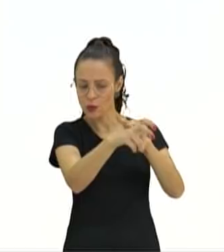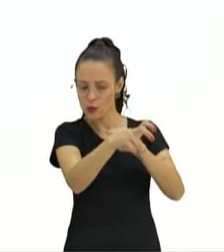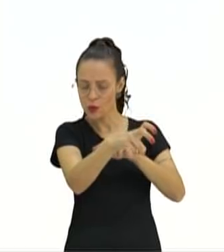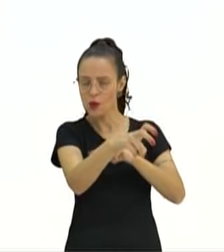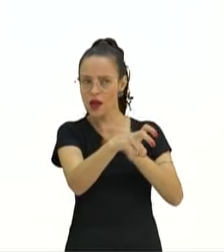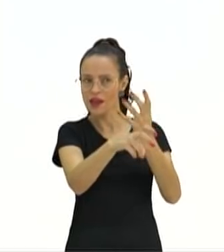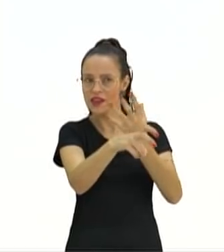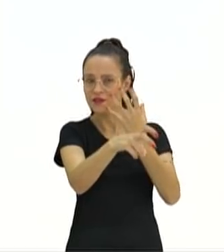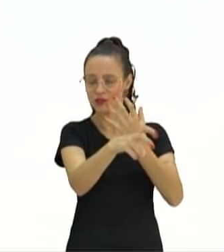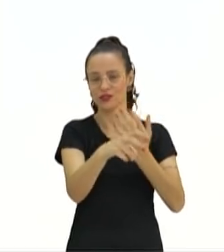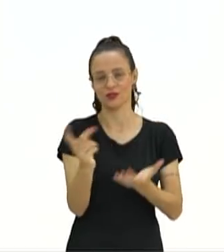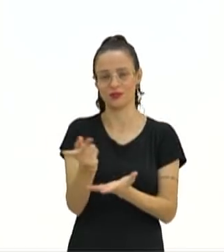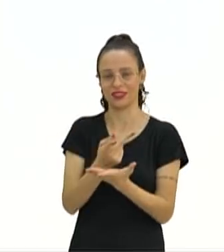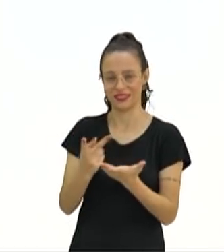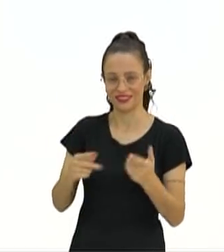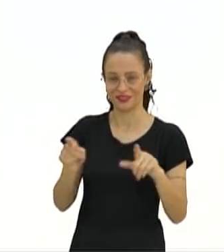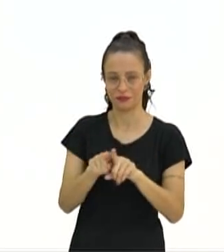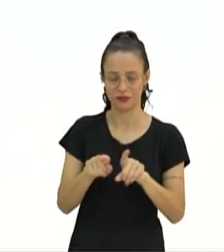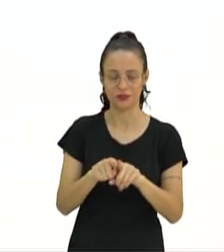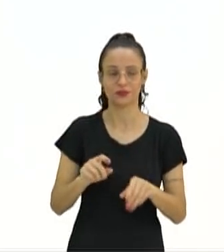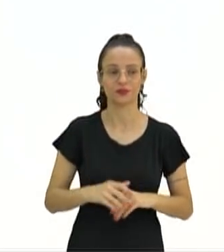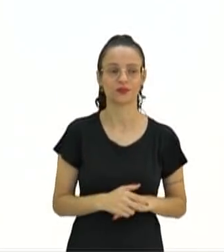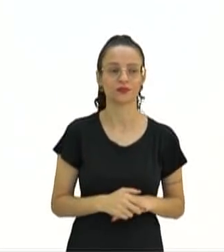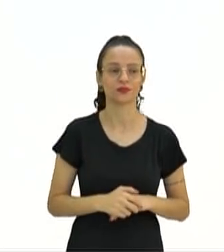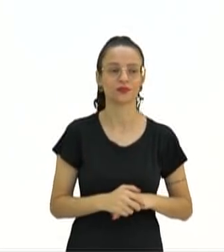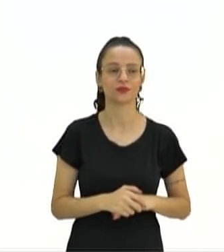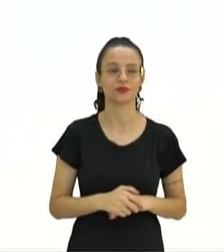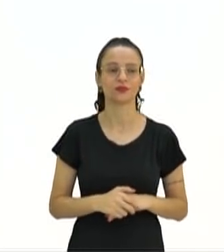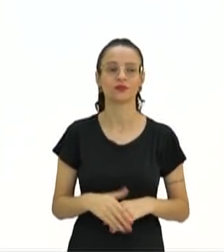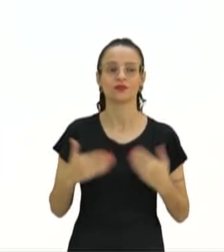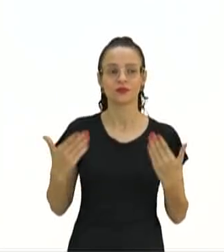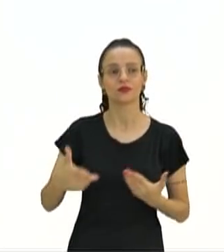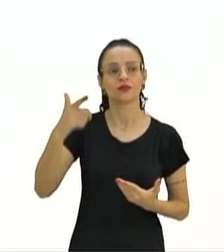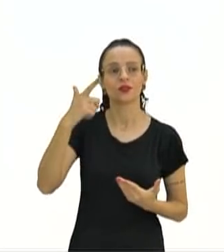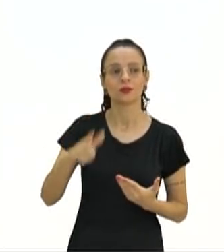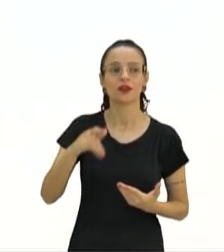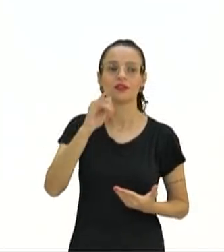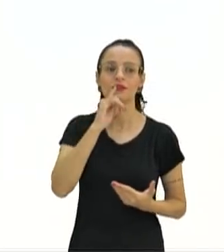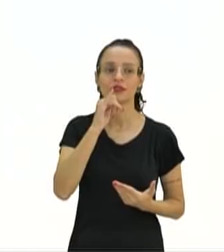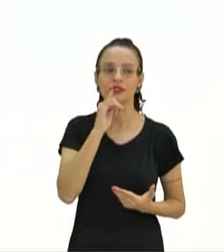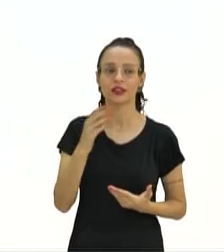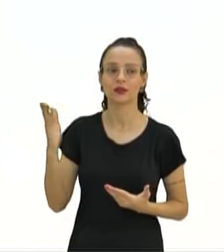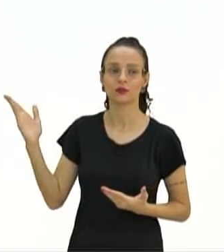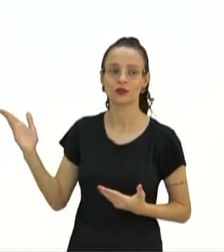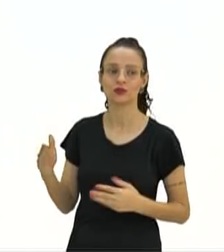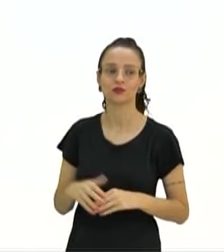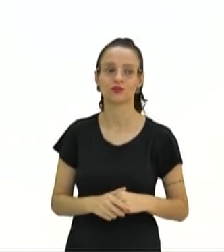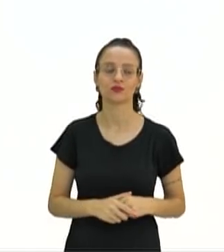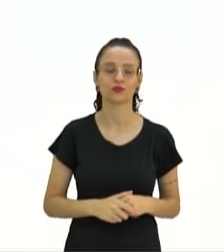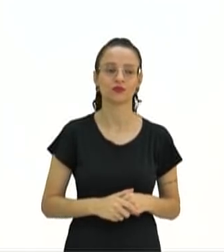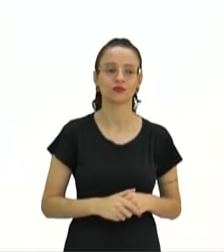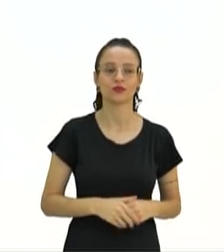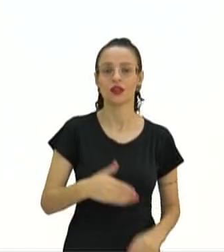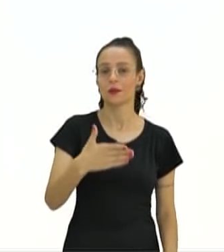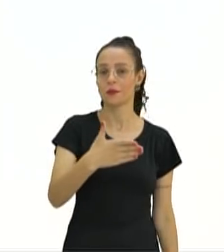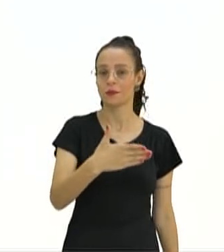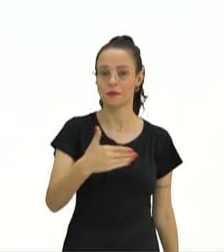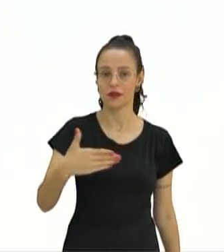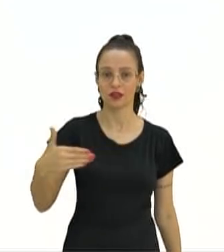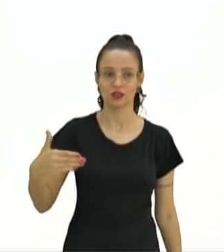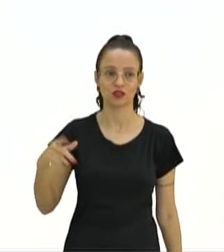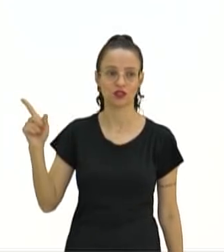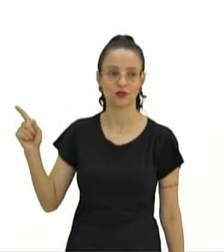fazer essa padronagem também. E mais um exemplo que a gente tem é do